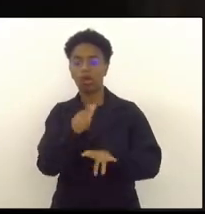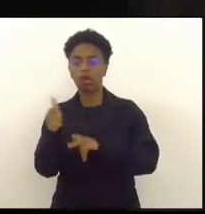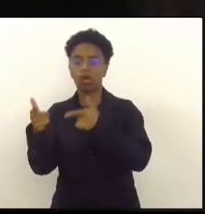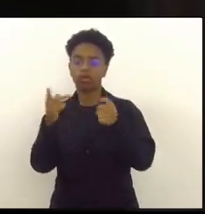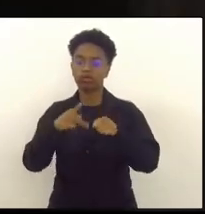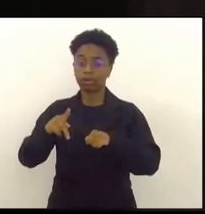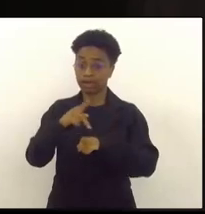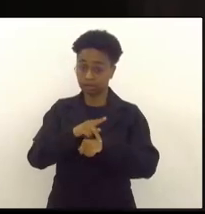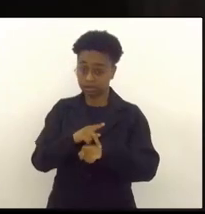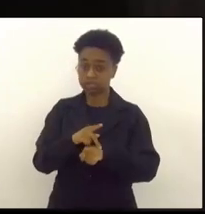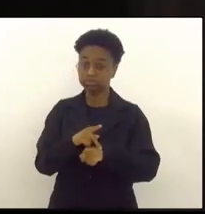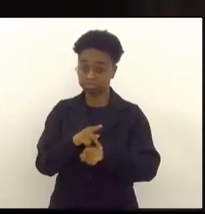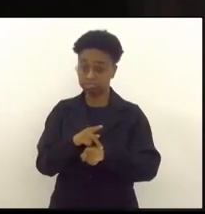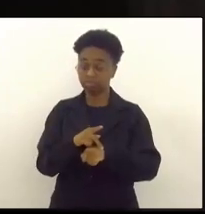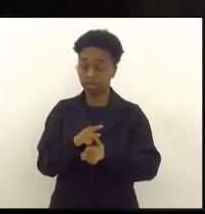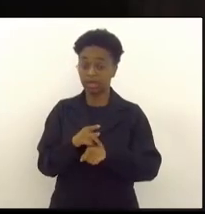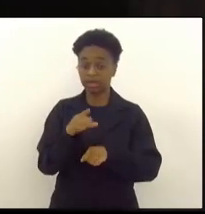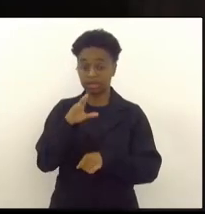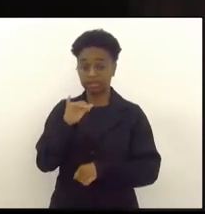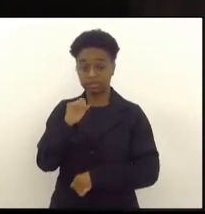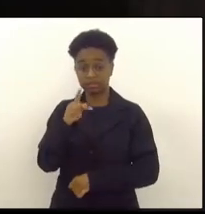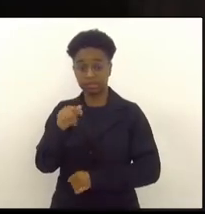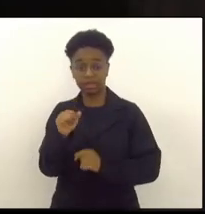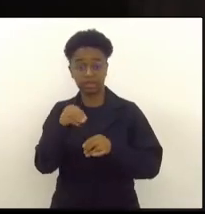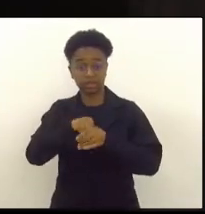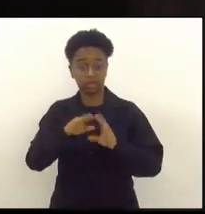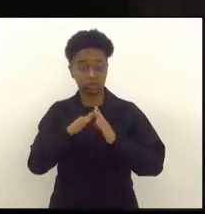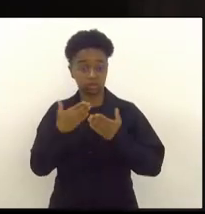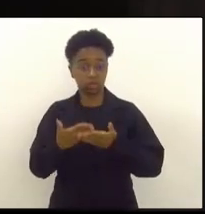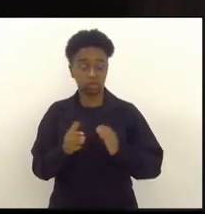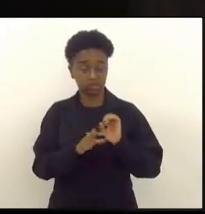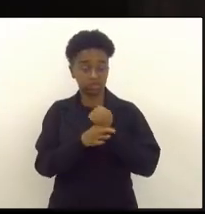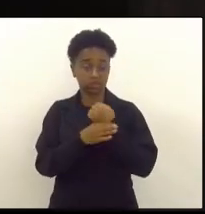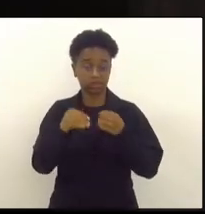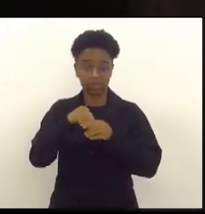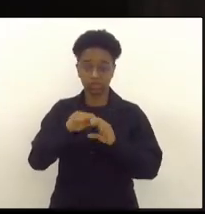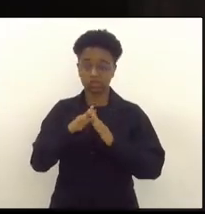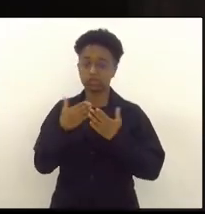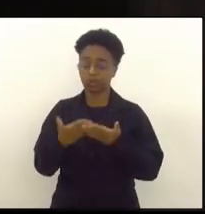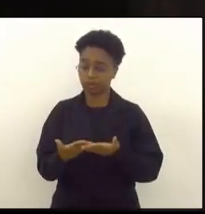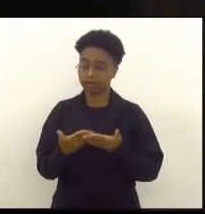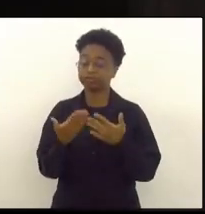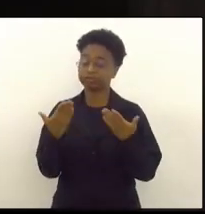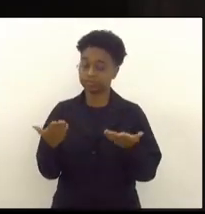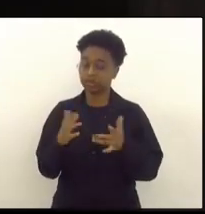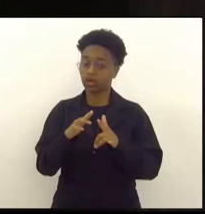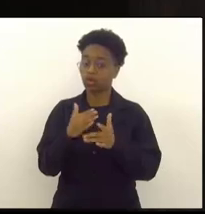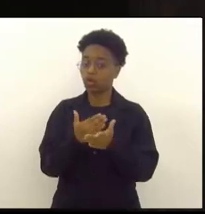Ela está para outros países, ela está indo CIPA na escola para outro país. Segurança nas... E começou,